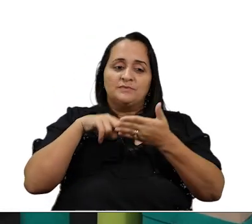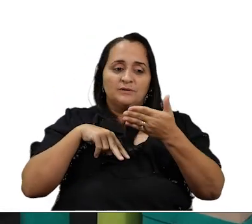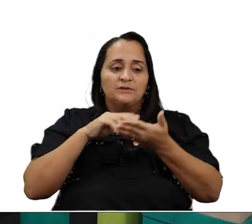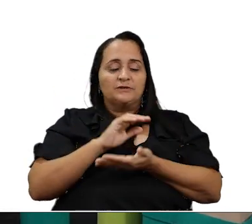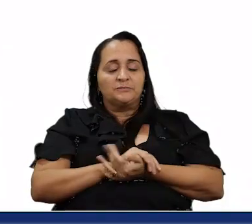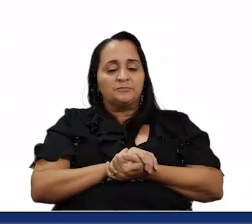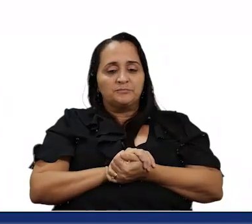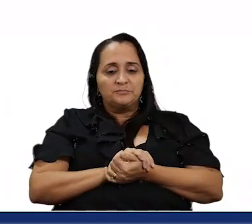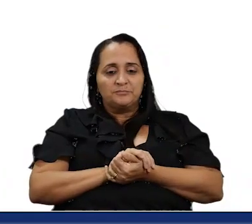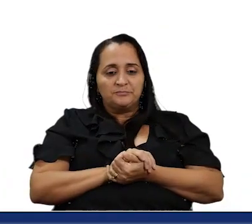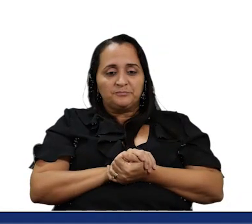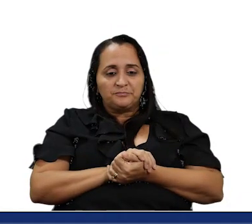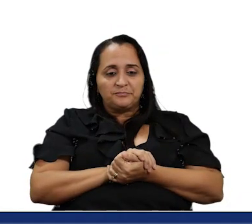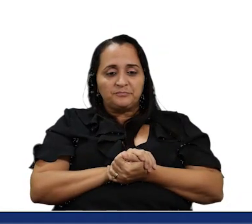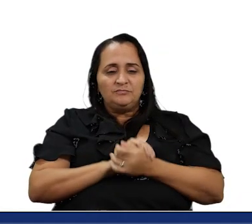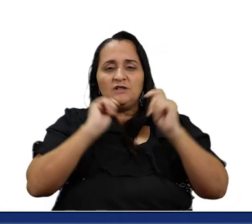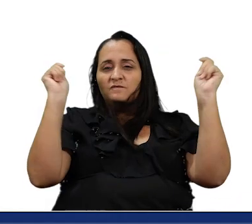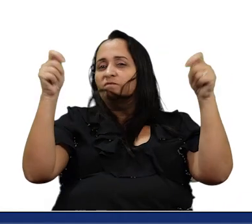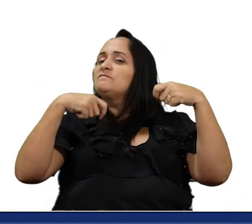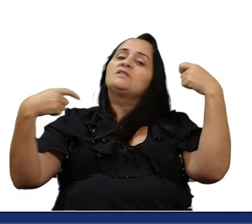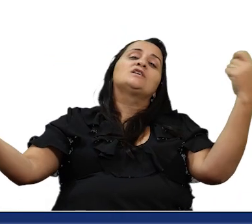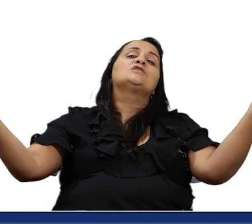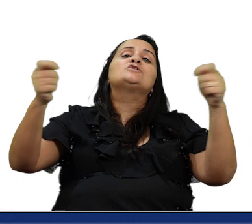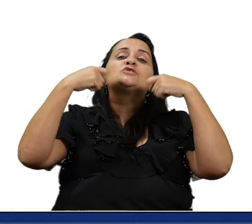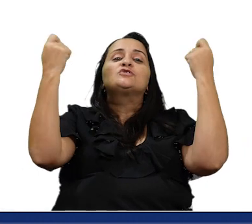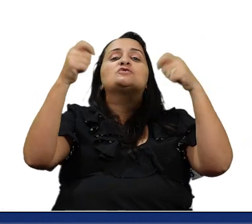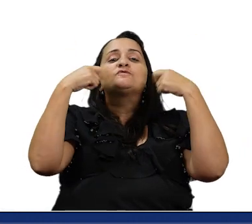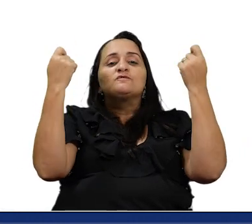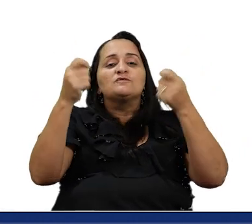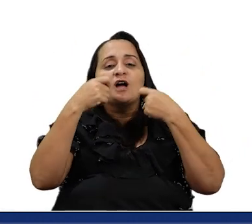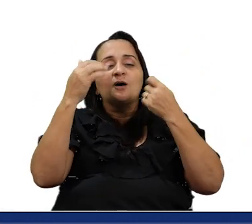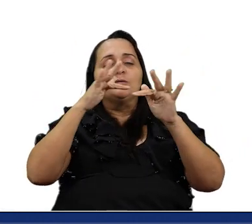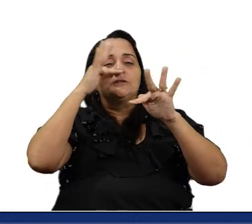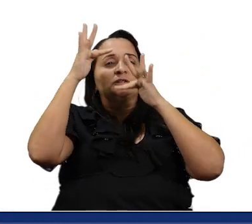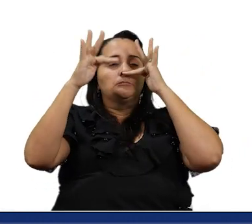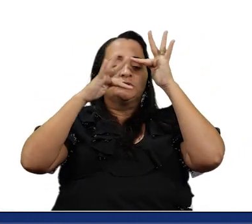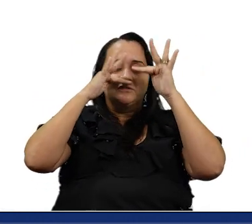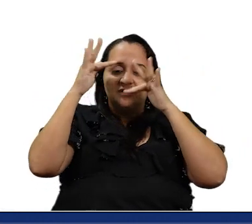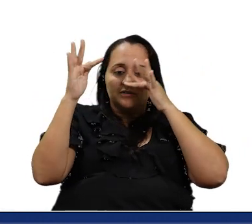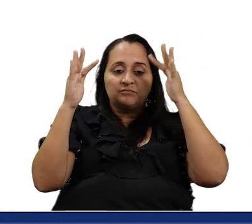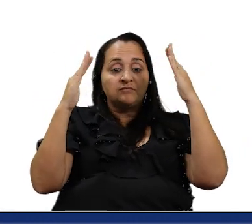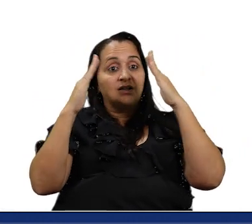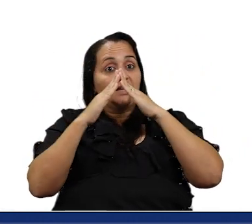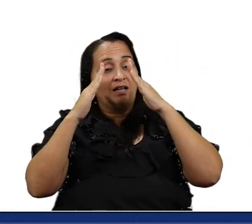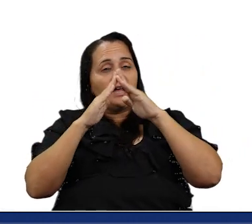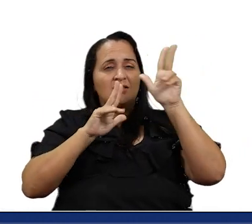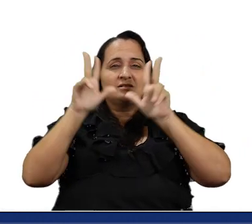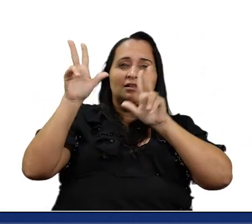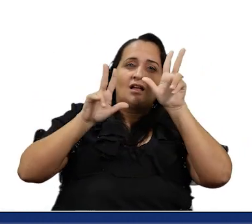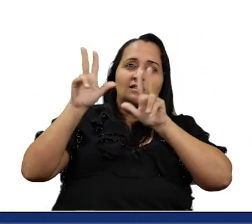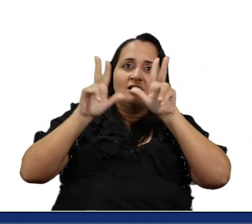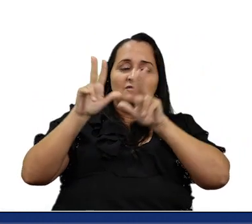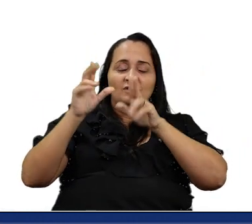bom? Festival da Primavera, Casa do Carnaval promove fim de semana com entrada